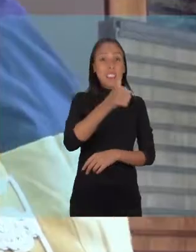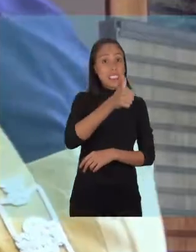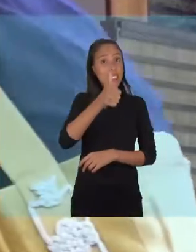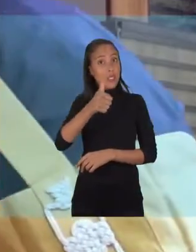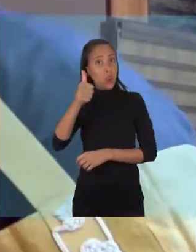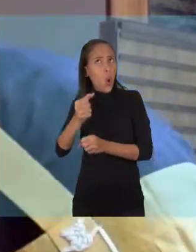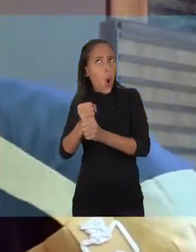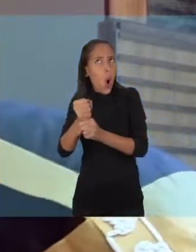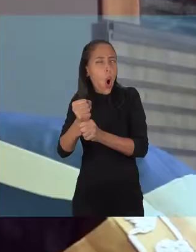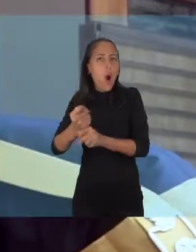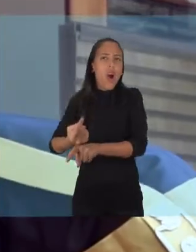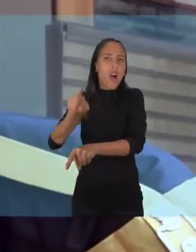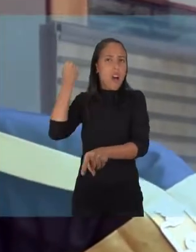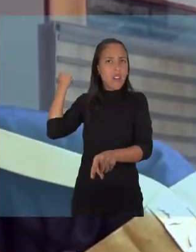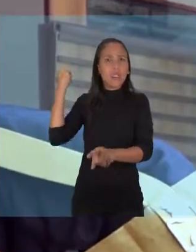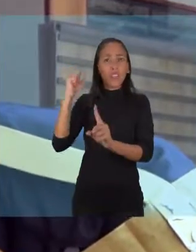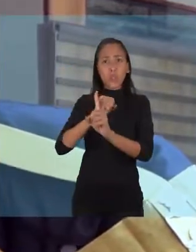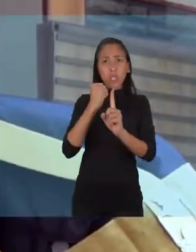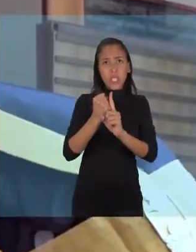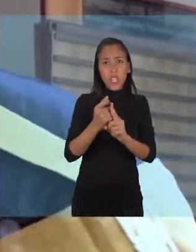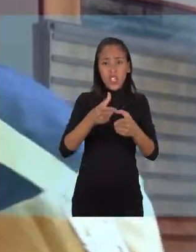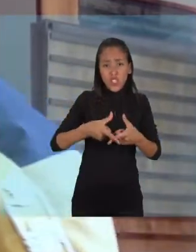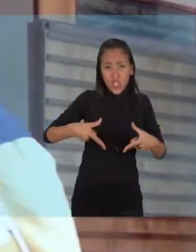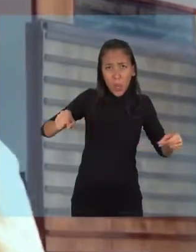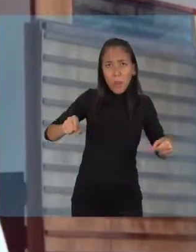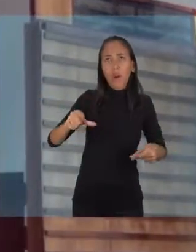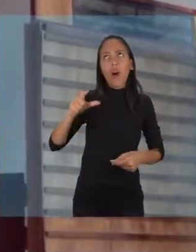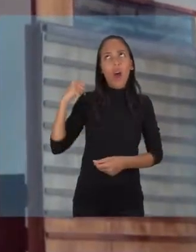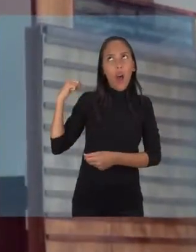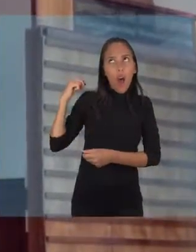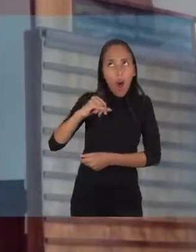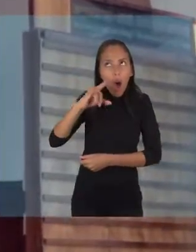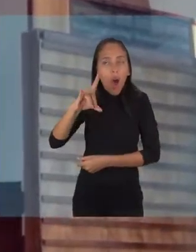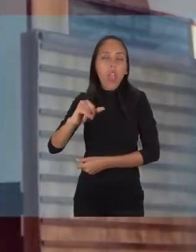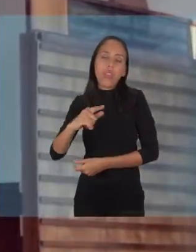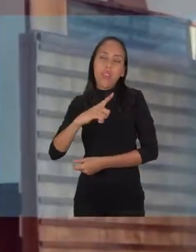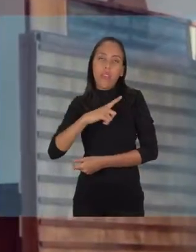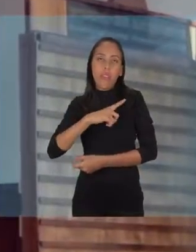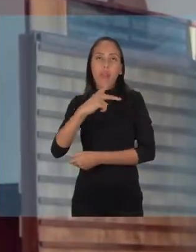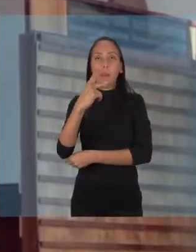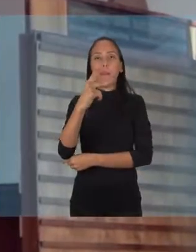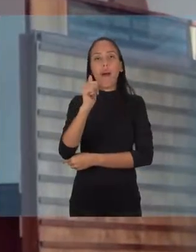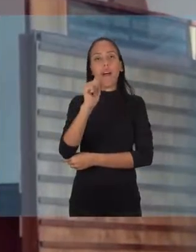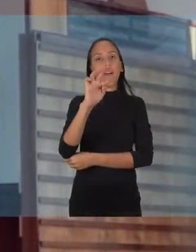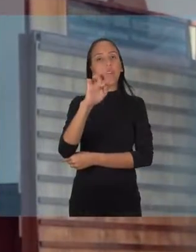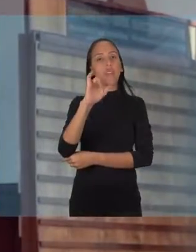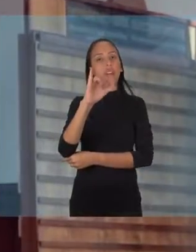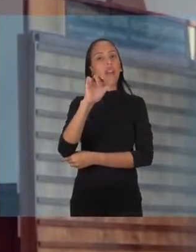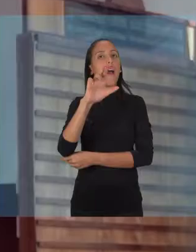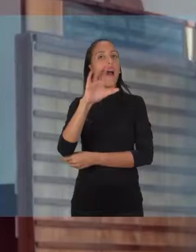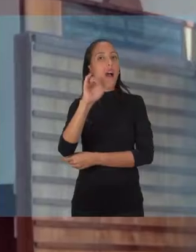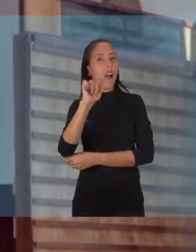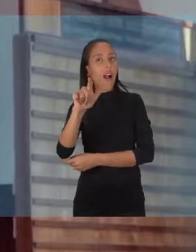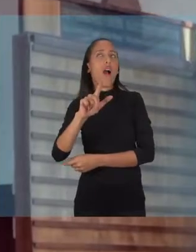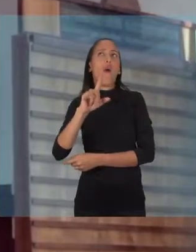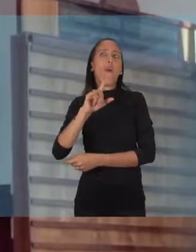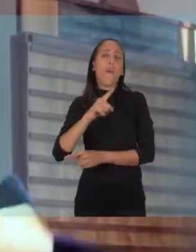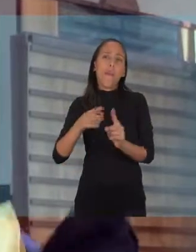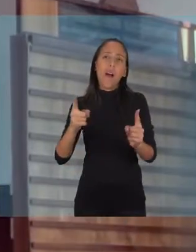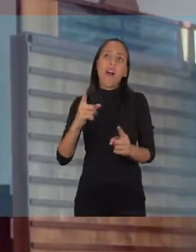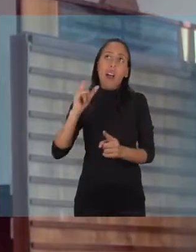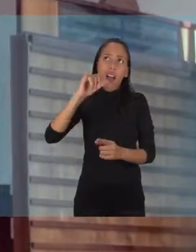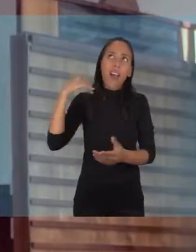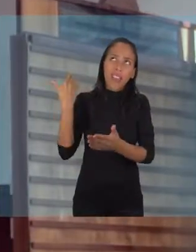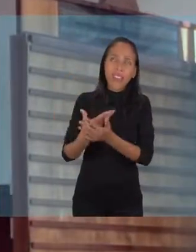japonesa ainda é, né, bem patriarcal, mas na época era mais ainda. A gente acabou herdando algumas coisas